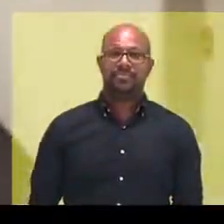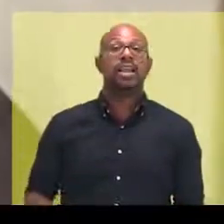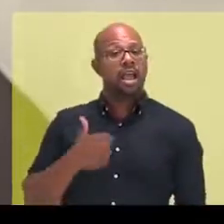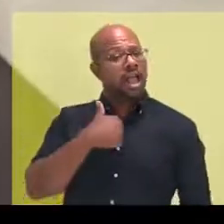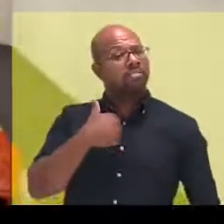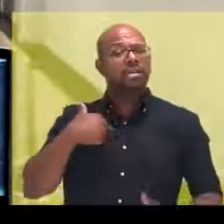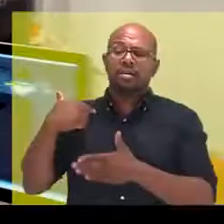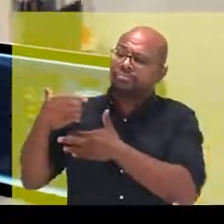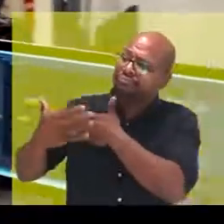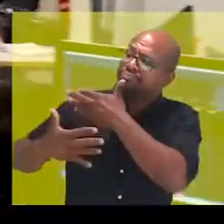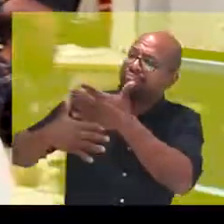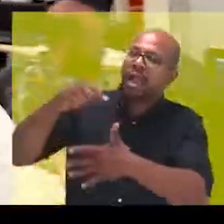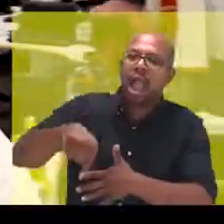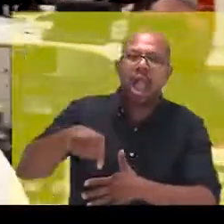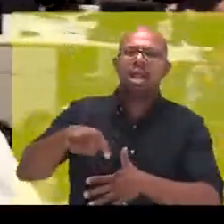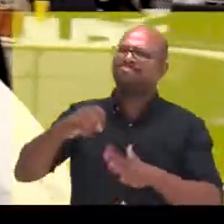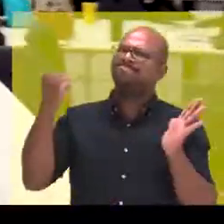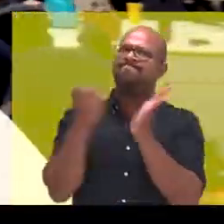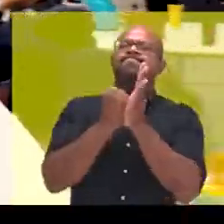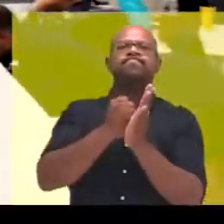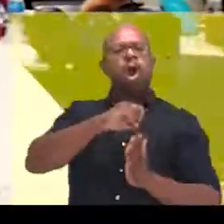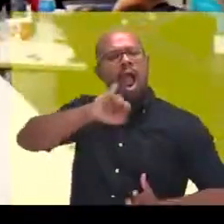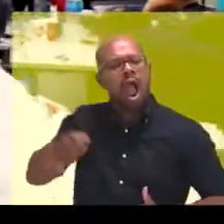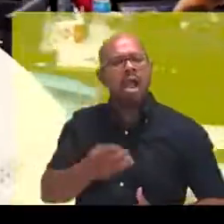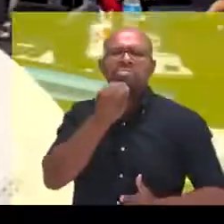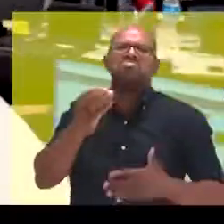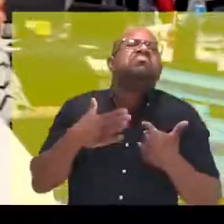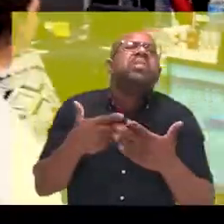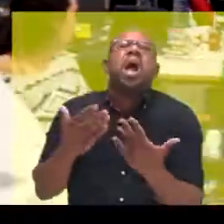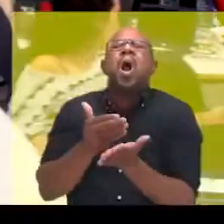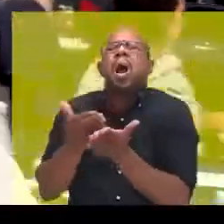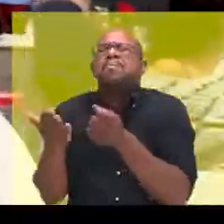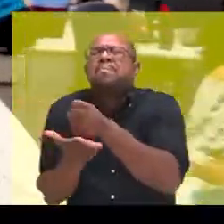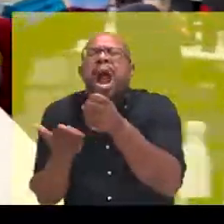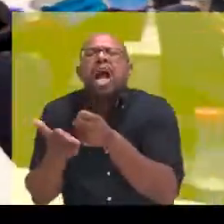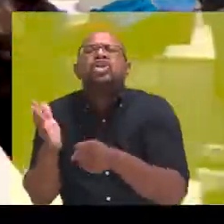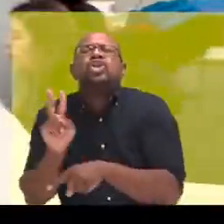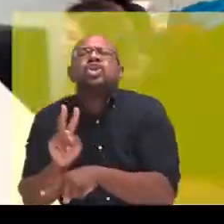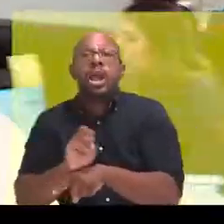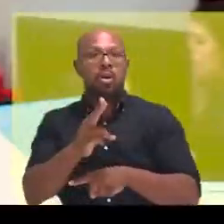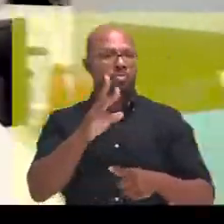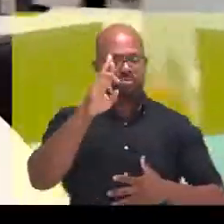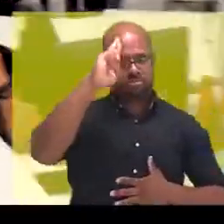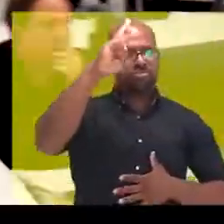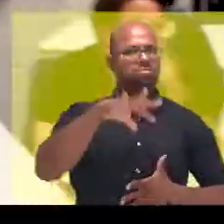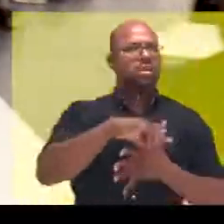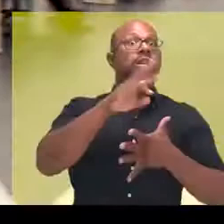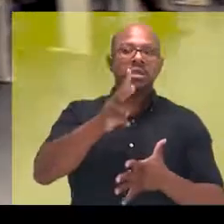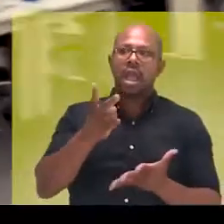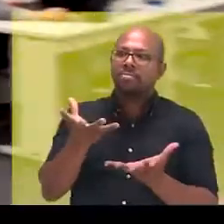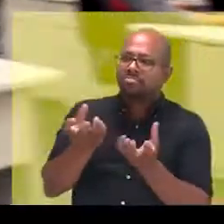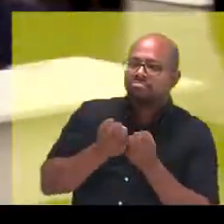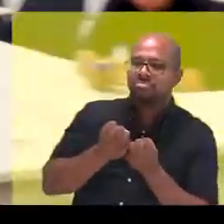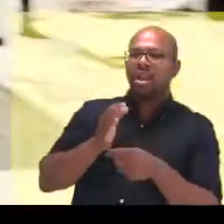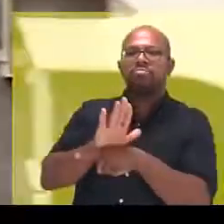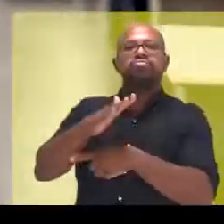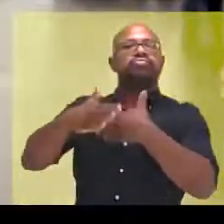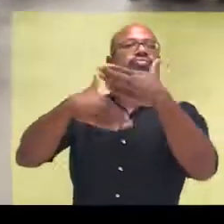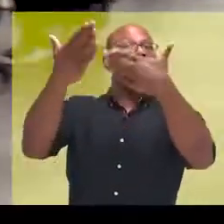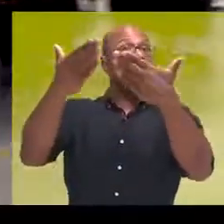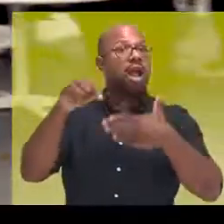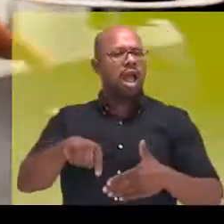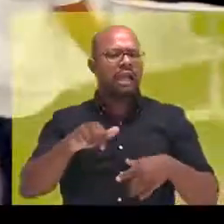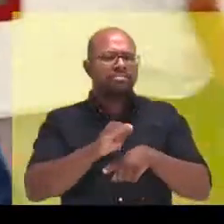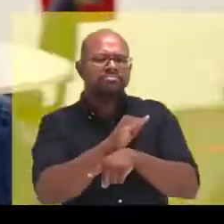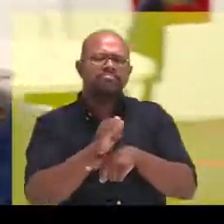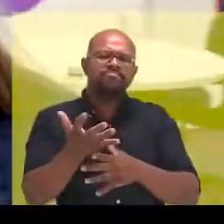A minha trajetória aqui é marcada por oportunidade. Na Oi, não importa se você entra como estagiário ou gerente, você sempre será acolhido e desenvolvido.